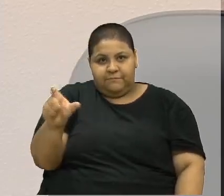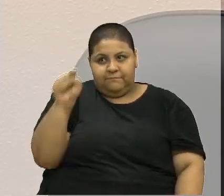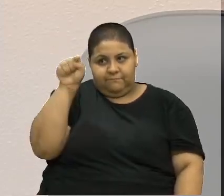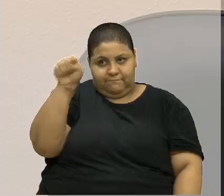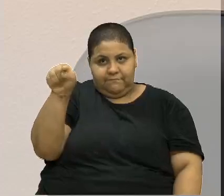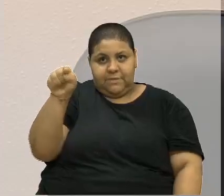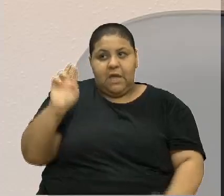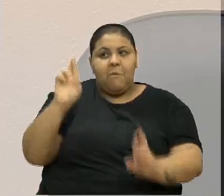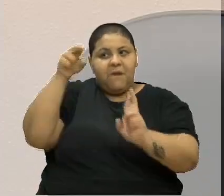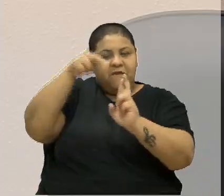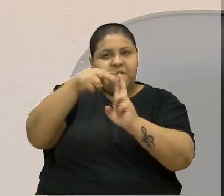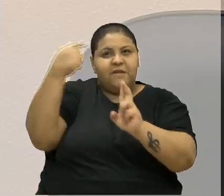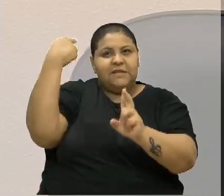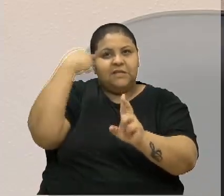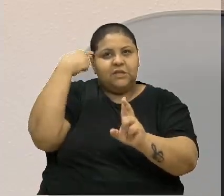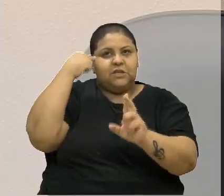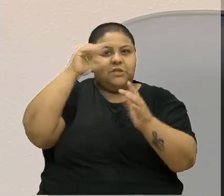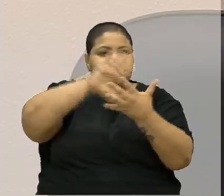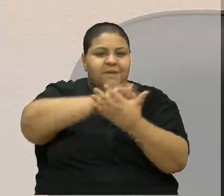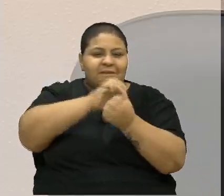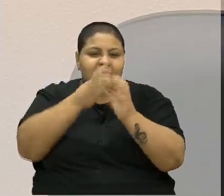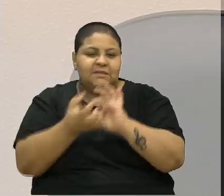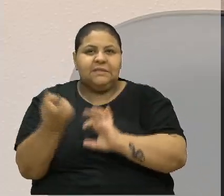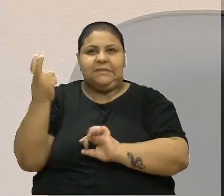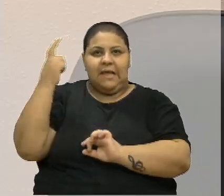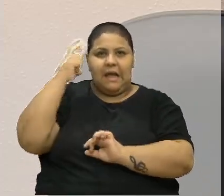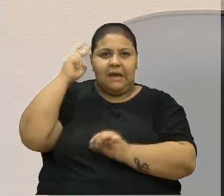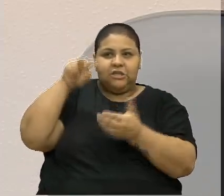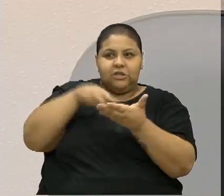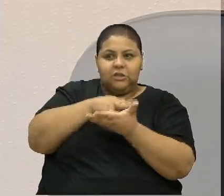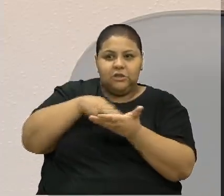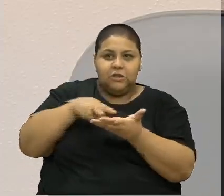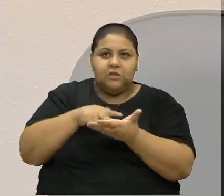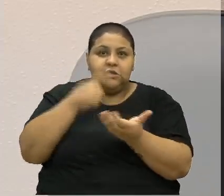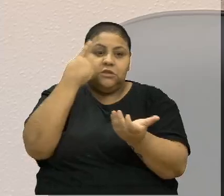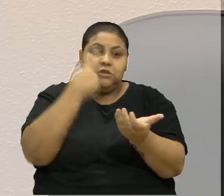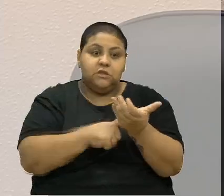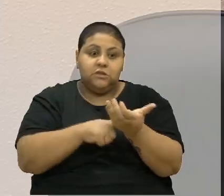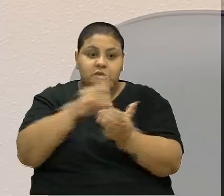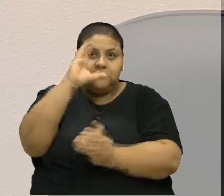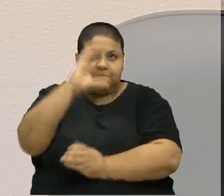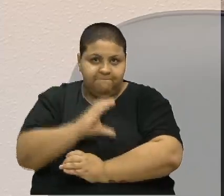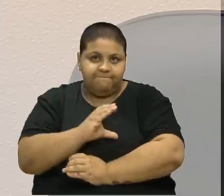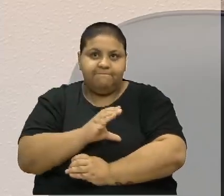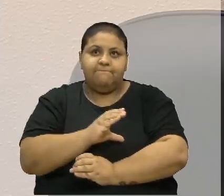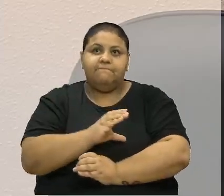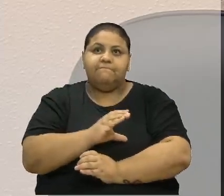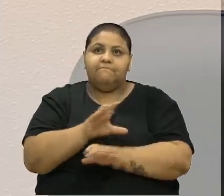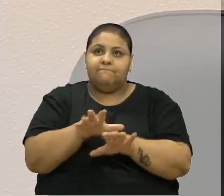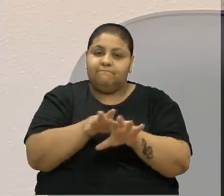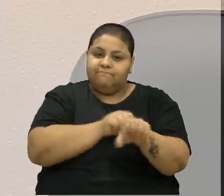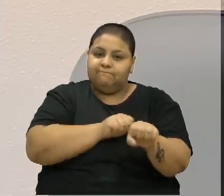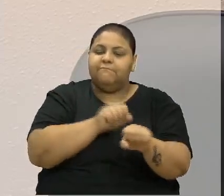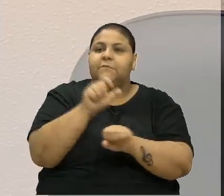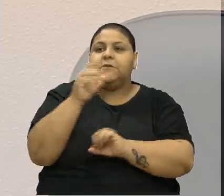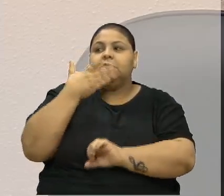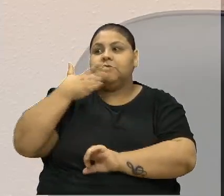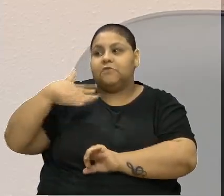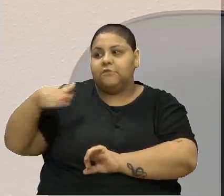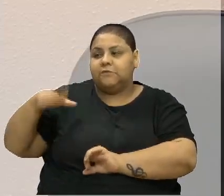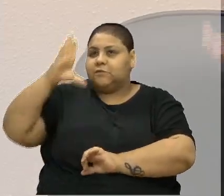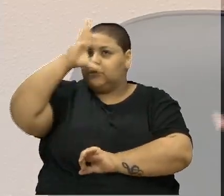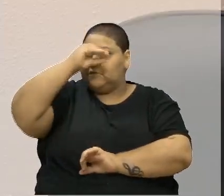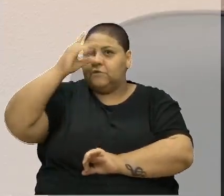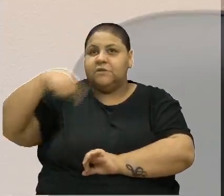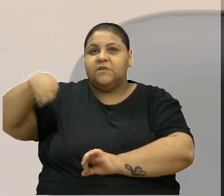gente pensa na arte, na cultura, na dança, no compromisso com a cidadania mesmo, com a formação dessas crianças, desses